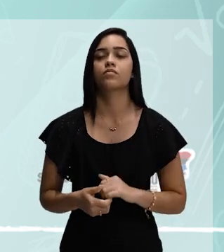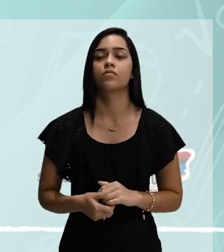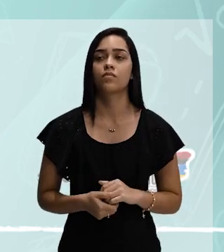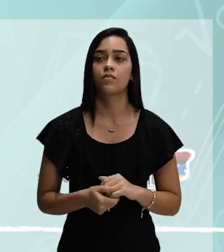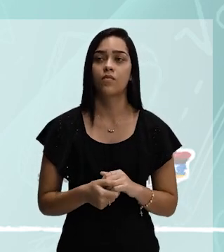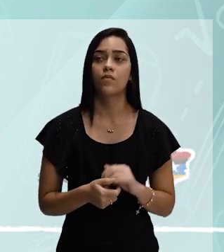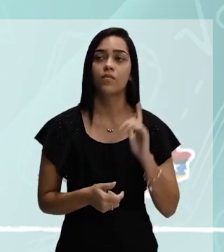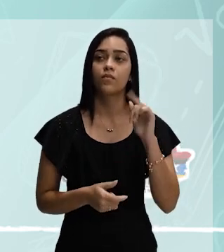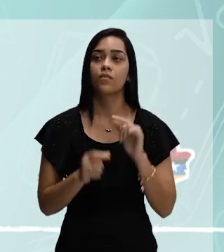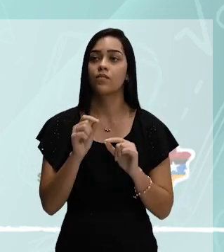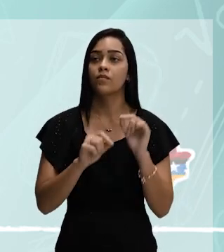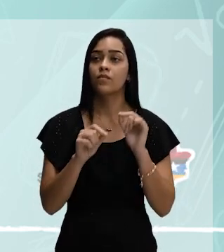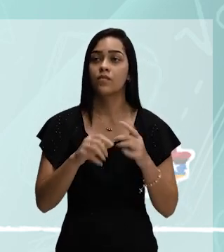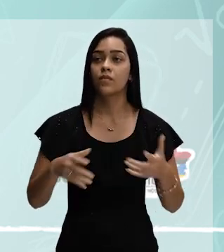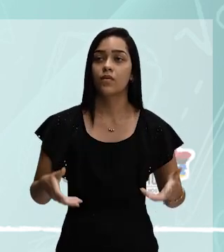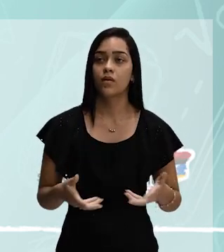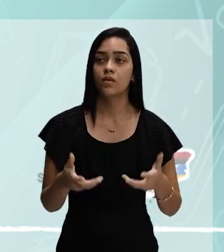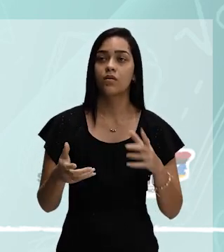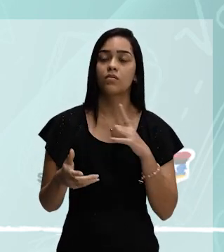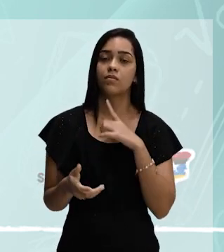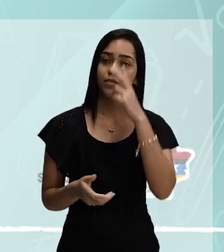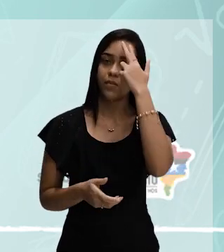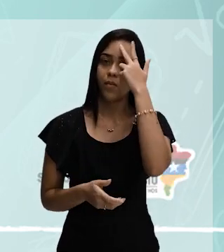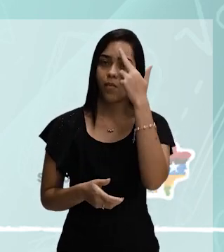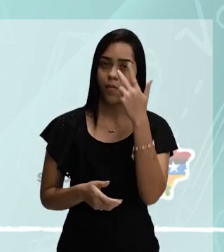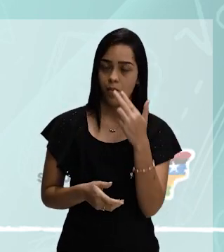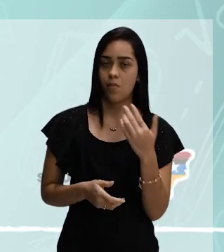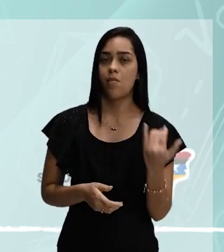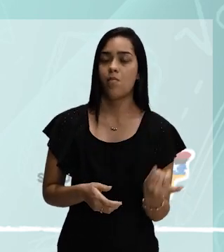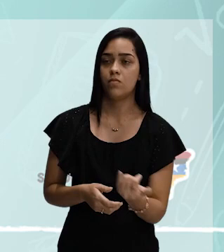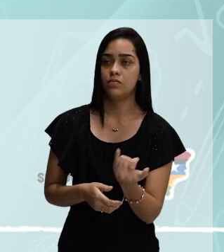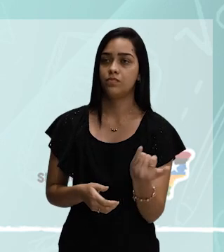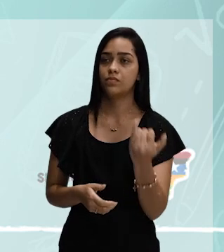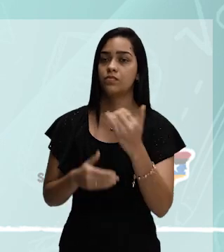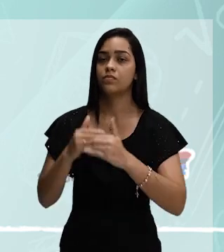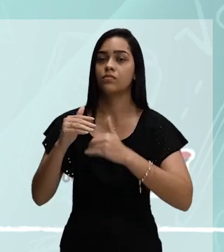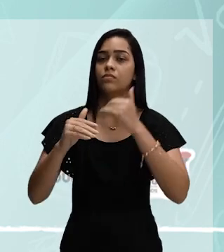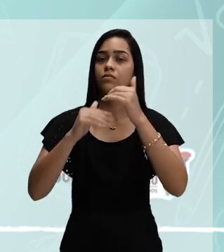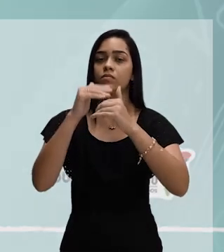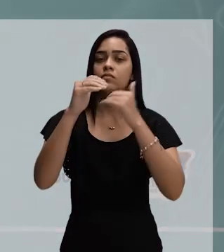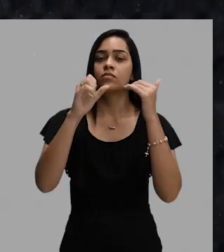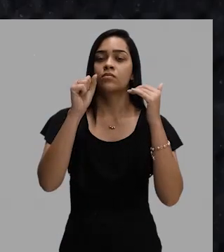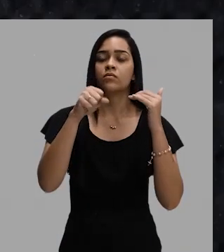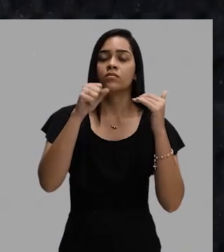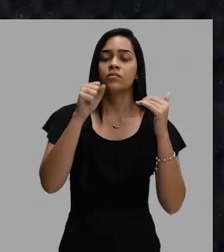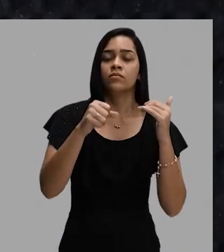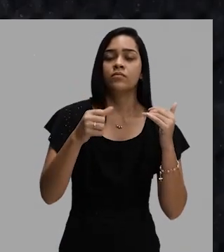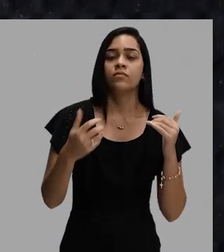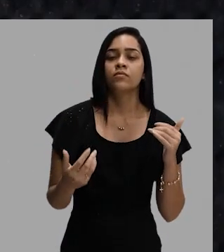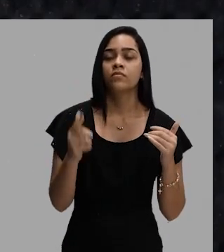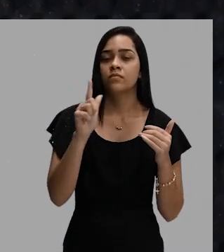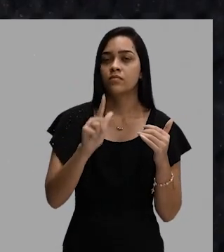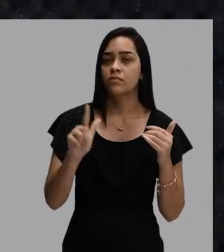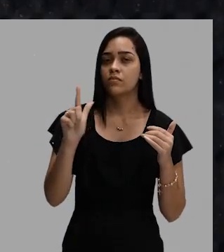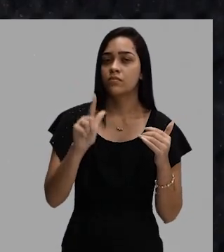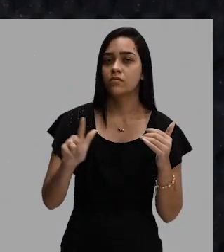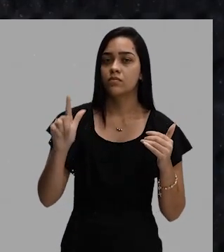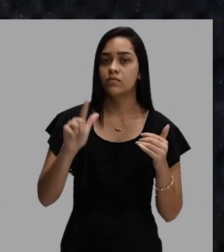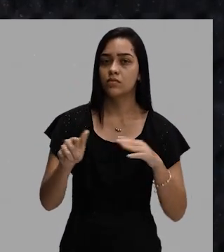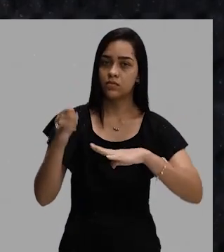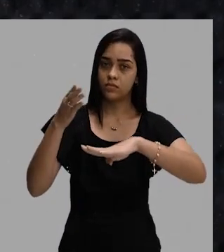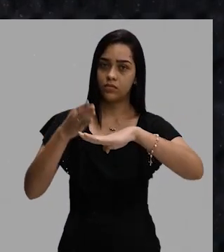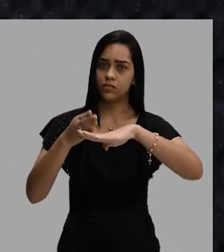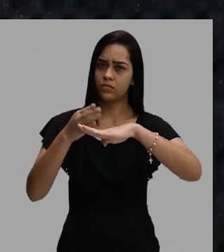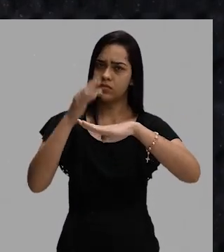Comunista é um fator histórico importante na construção da literatura